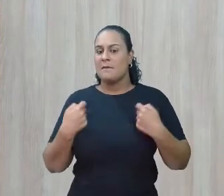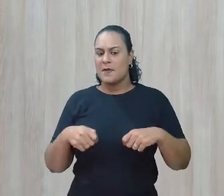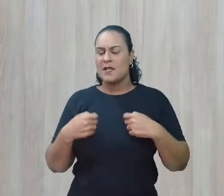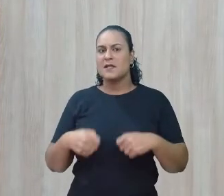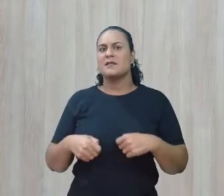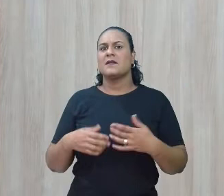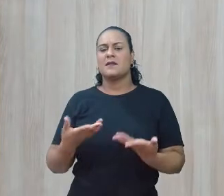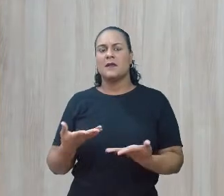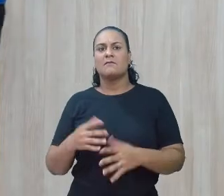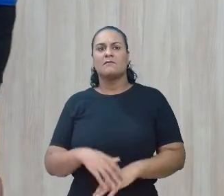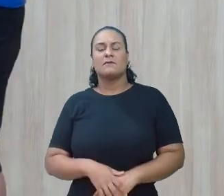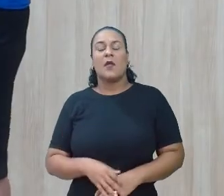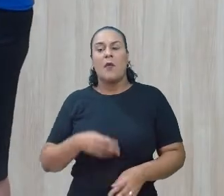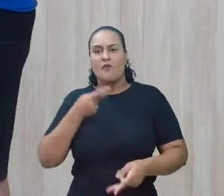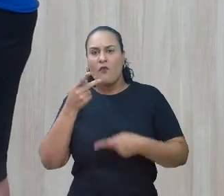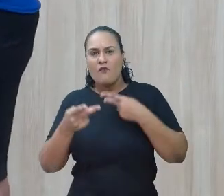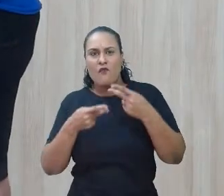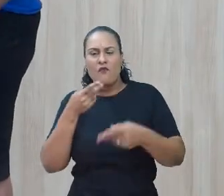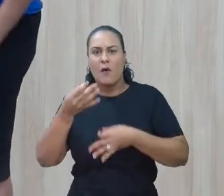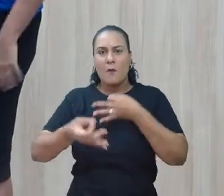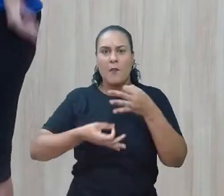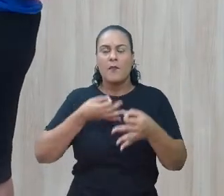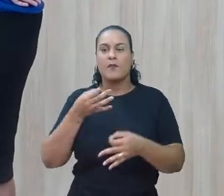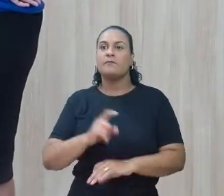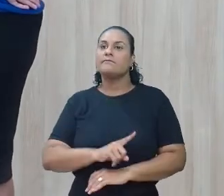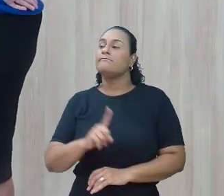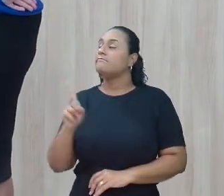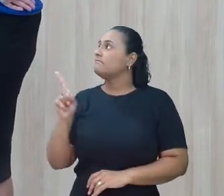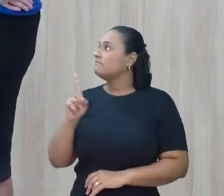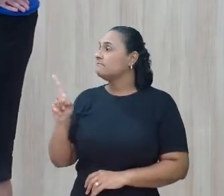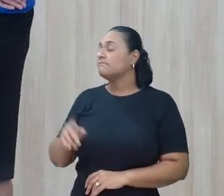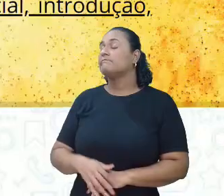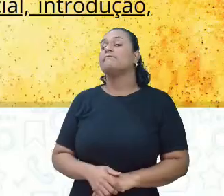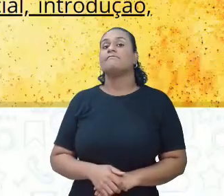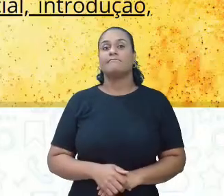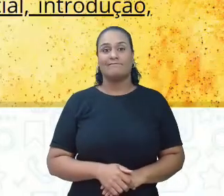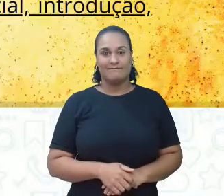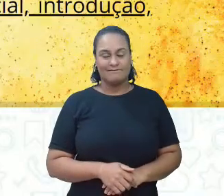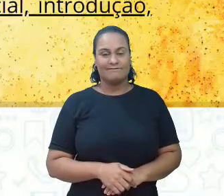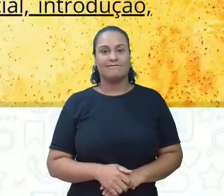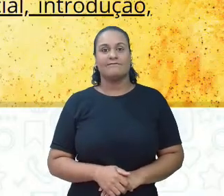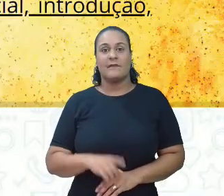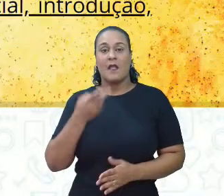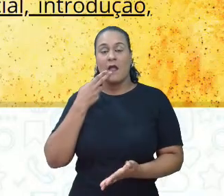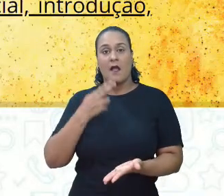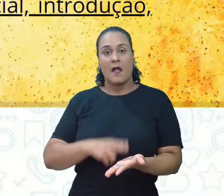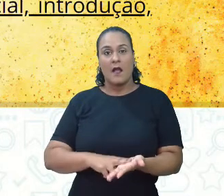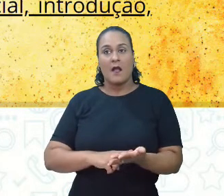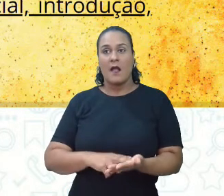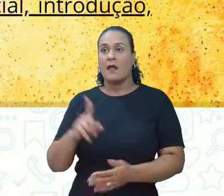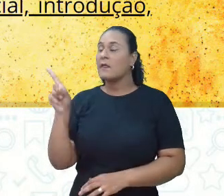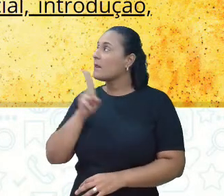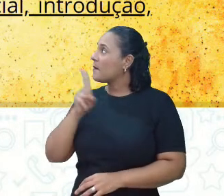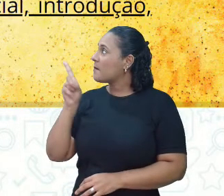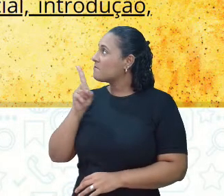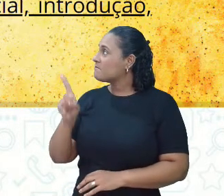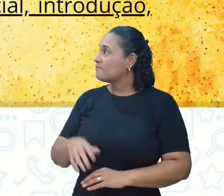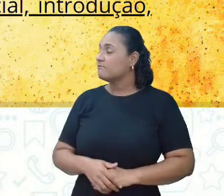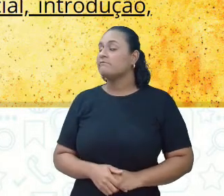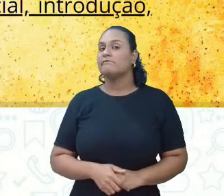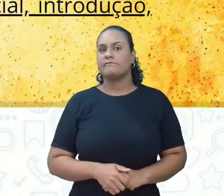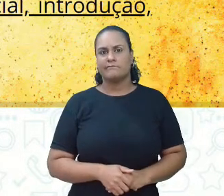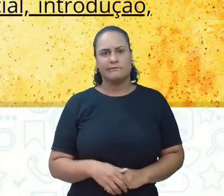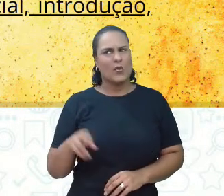ponto de vista, não é? Então, além do texto dissertativo argumentativo, a carta argumentativa, embora